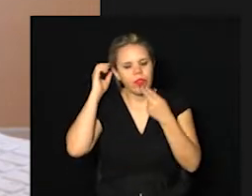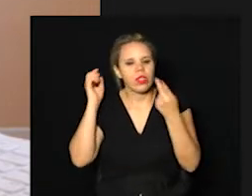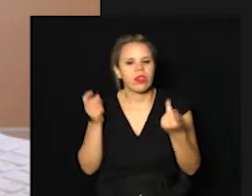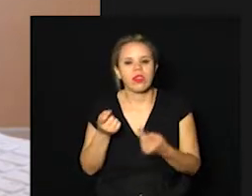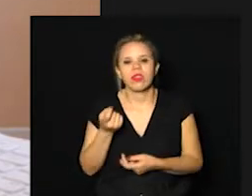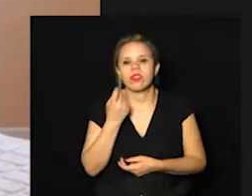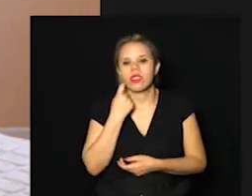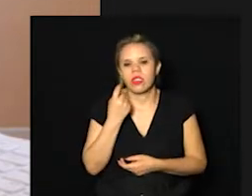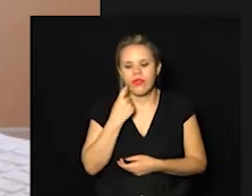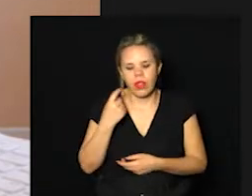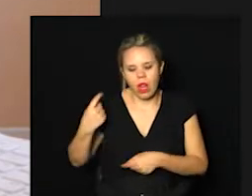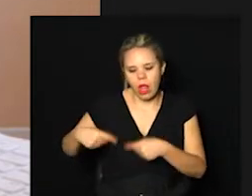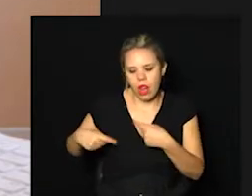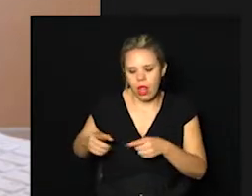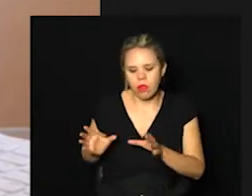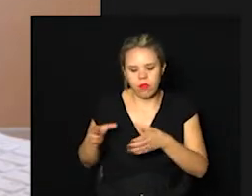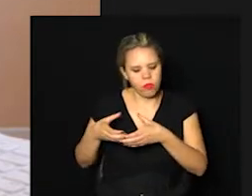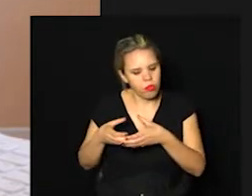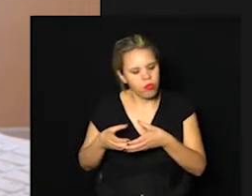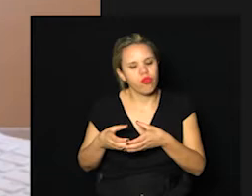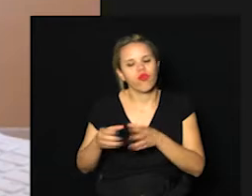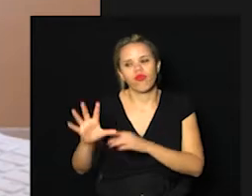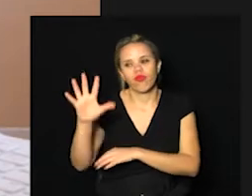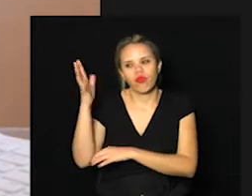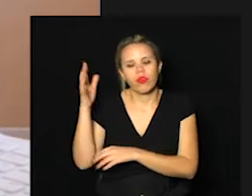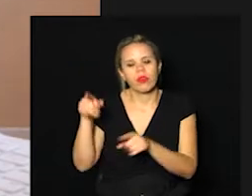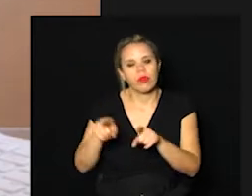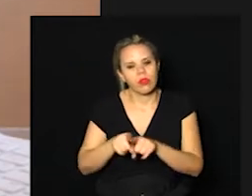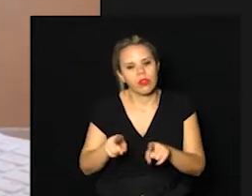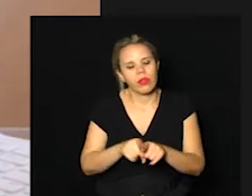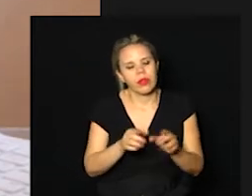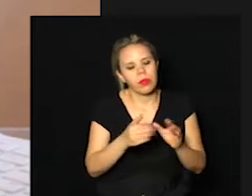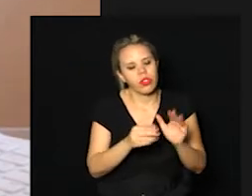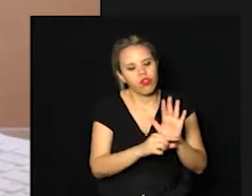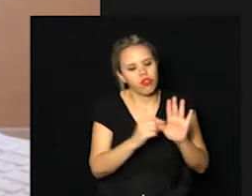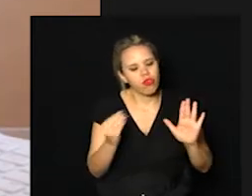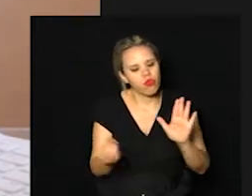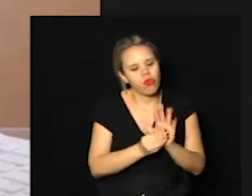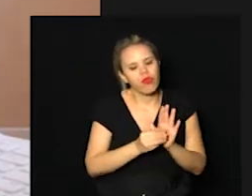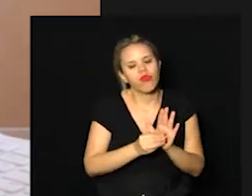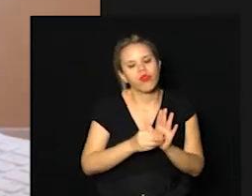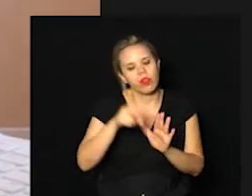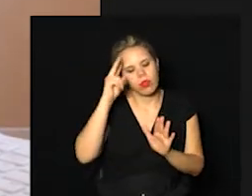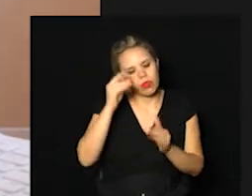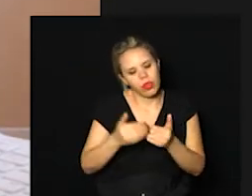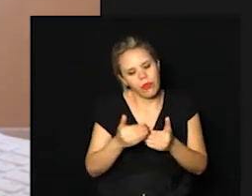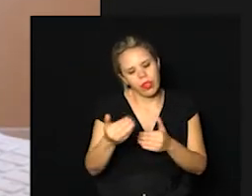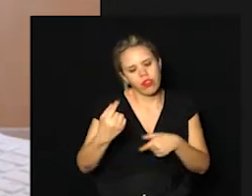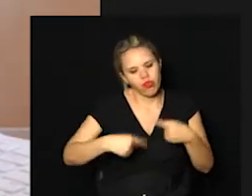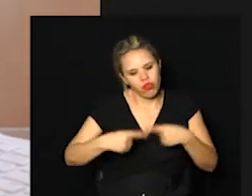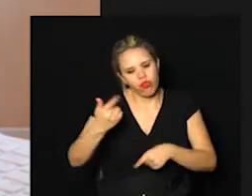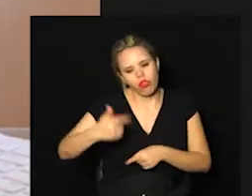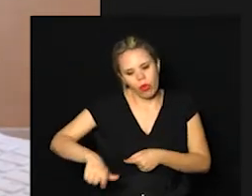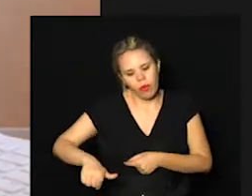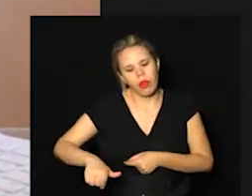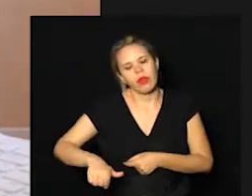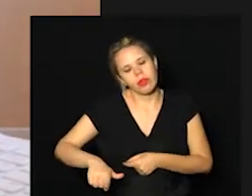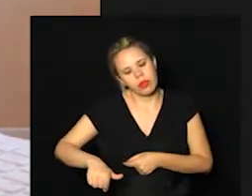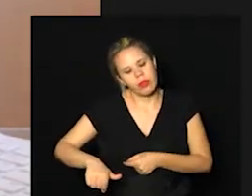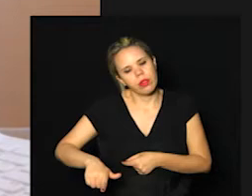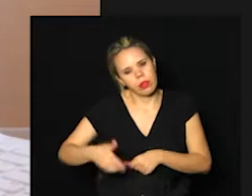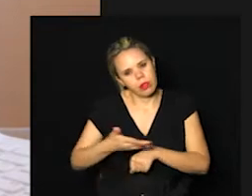de Política Urbana vai analisar o pedido das emendas e aí, na segunda, tudo discutido novamente com